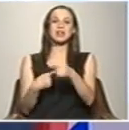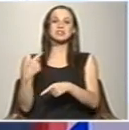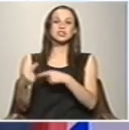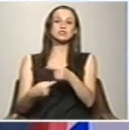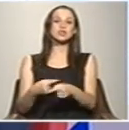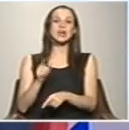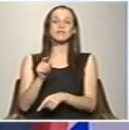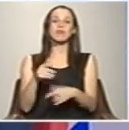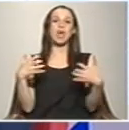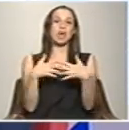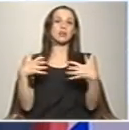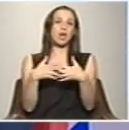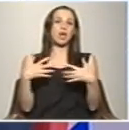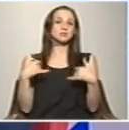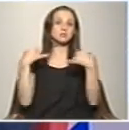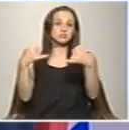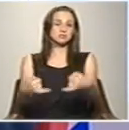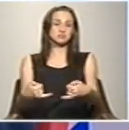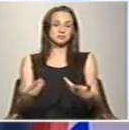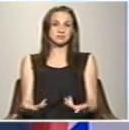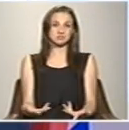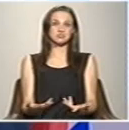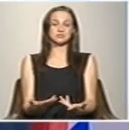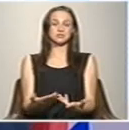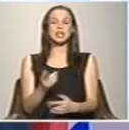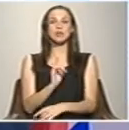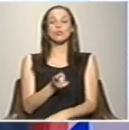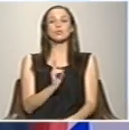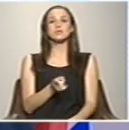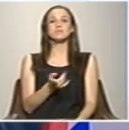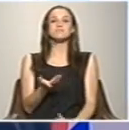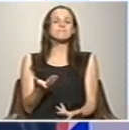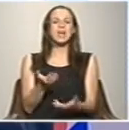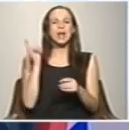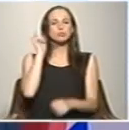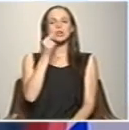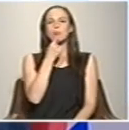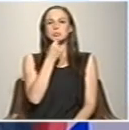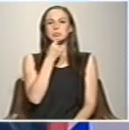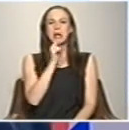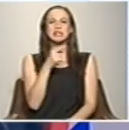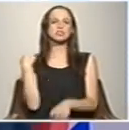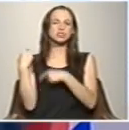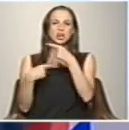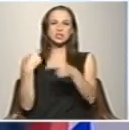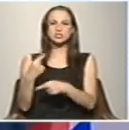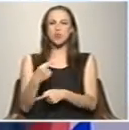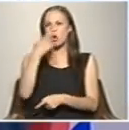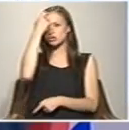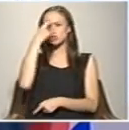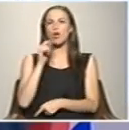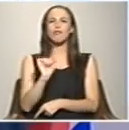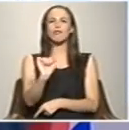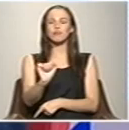foi do pós-guerra, pós-segunda guerra, e por isso, quer dizer, é importante perceber que o que é que esta geração passou, de respeitar